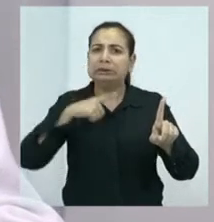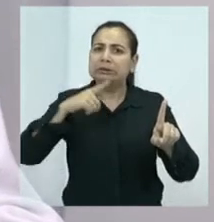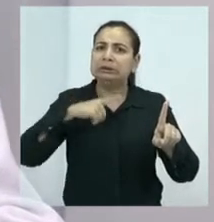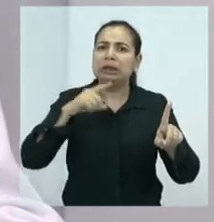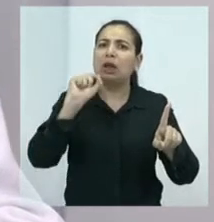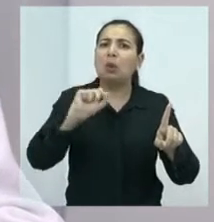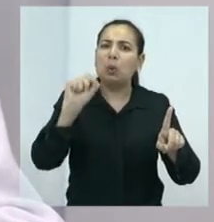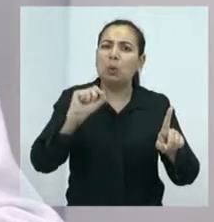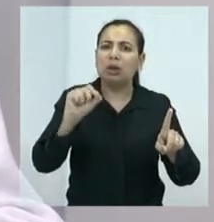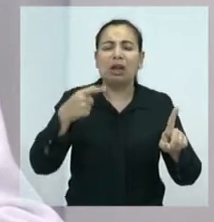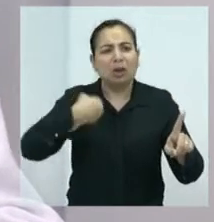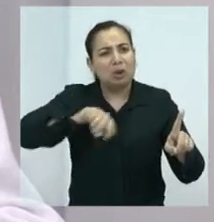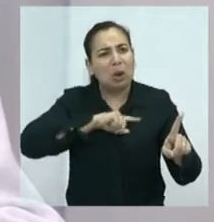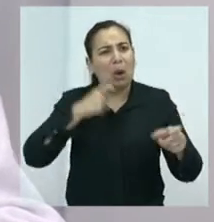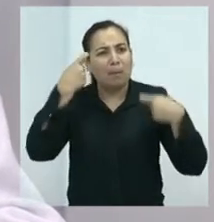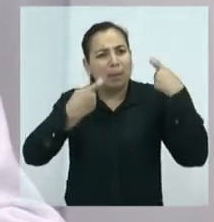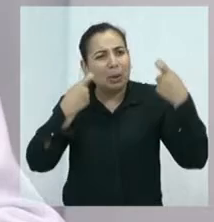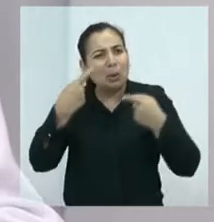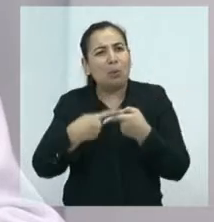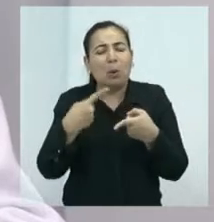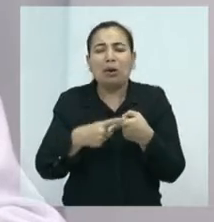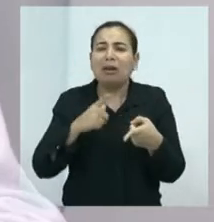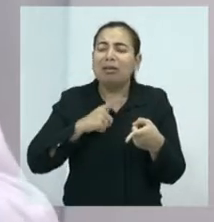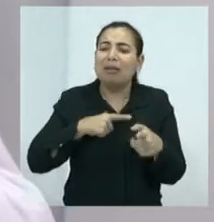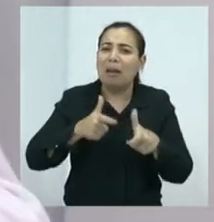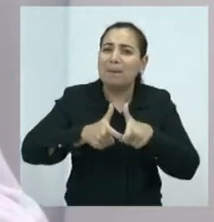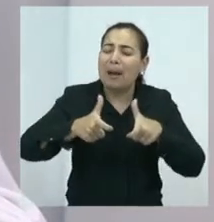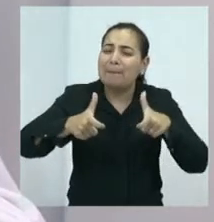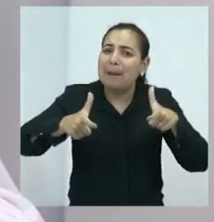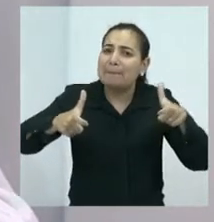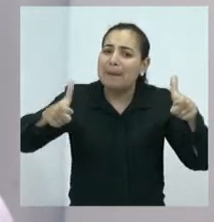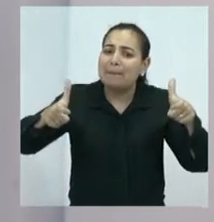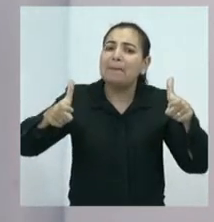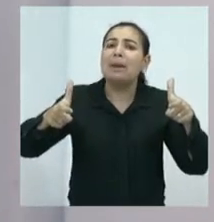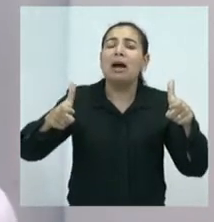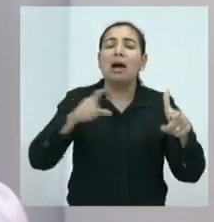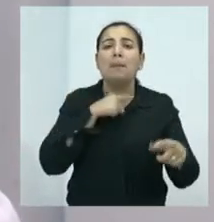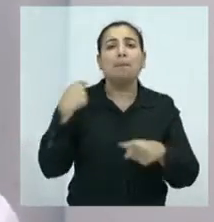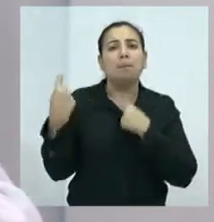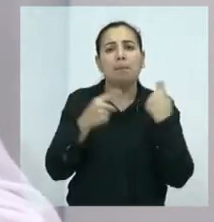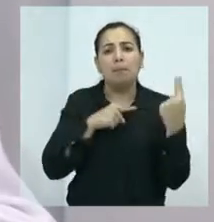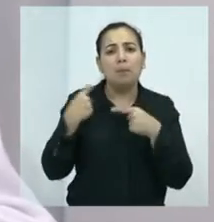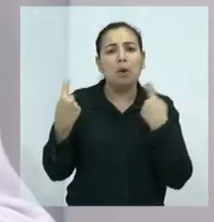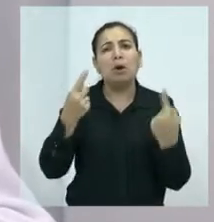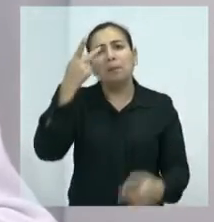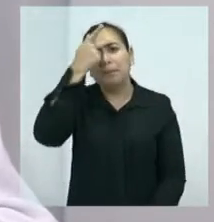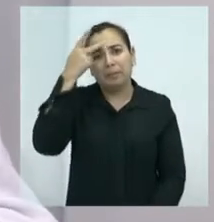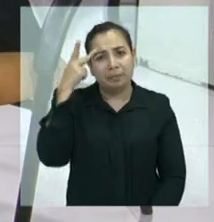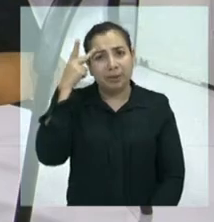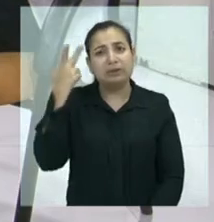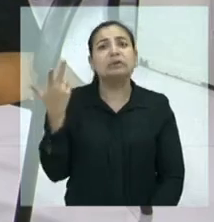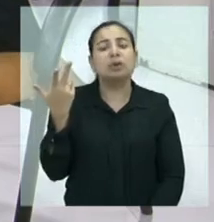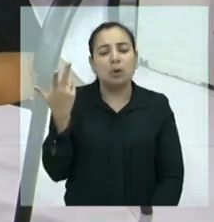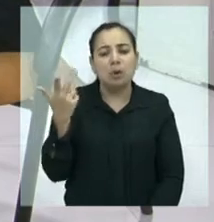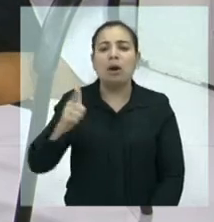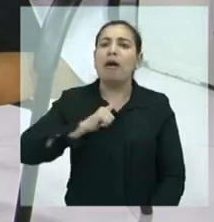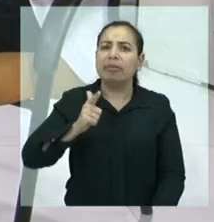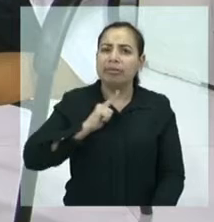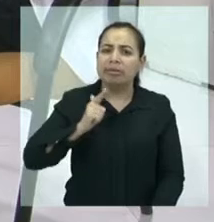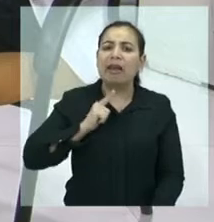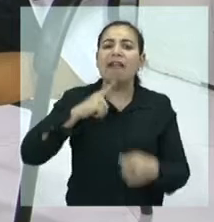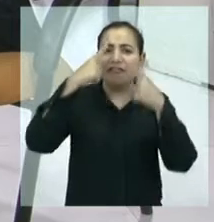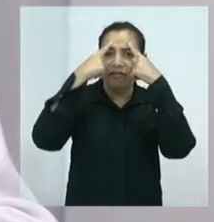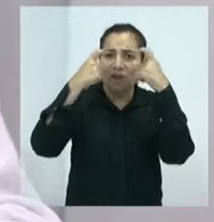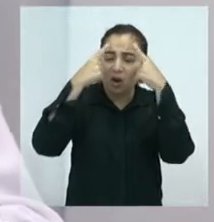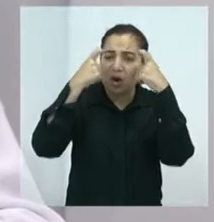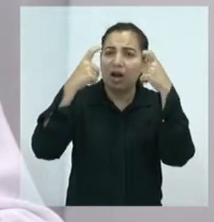vez mais crescentes sobre racismo e sobre crime contra as religiões, né, que é o chamado de intolerância religiosa. Exatamente, né?